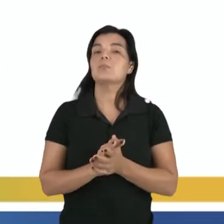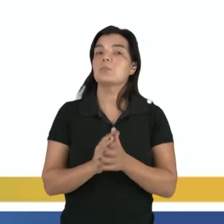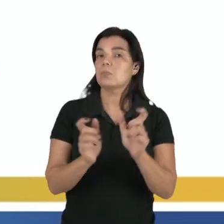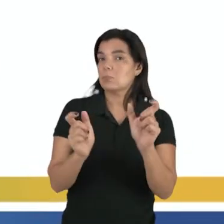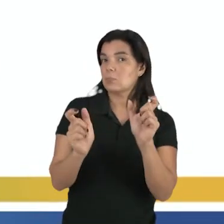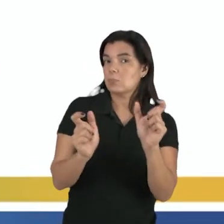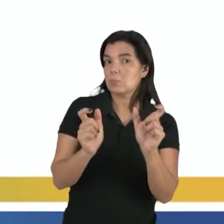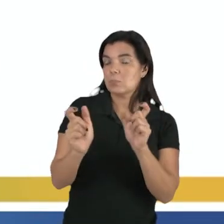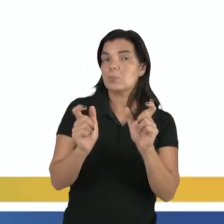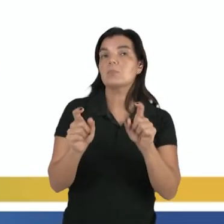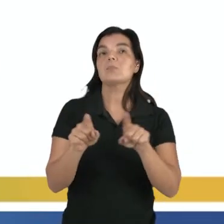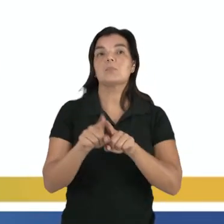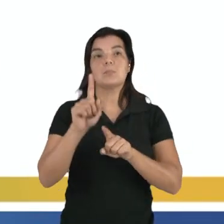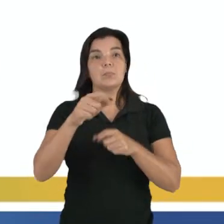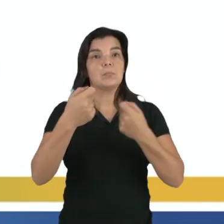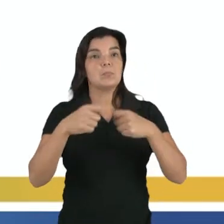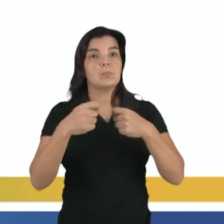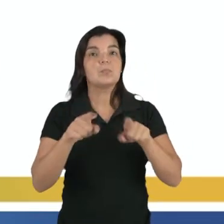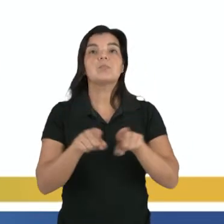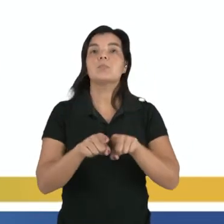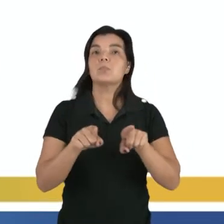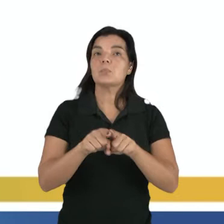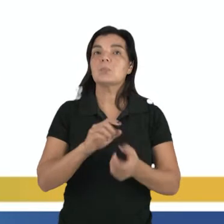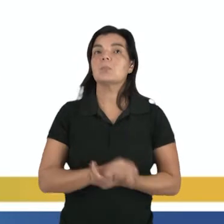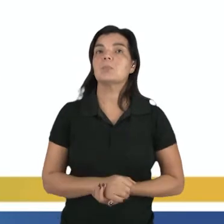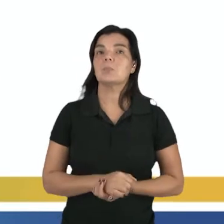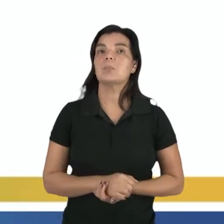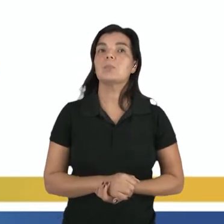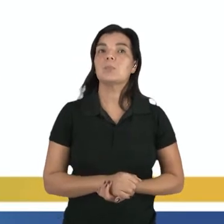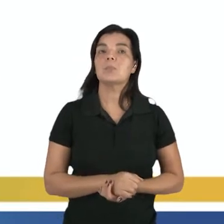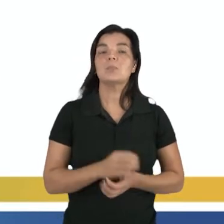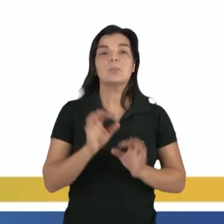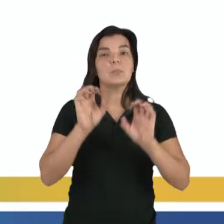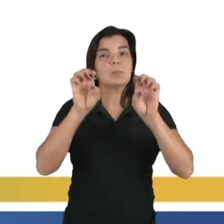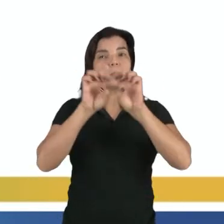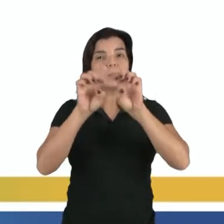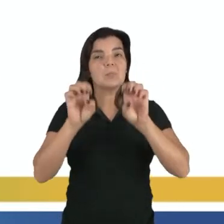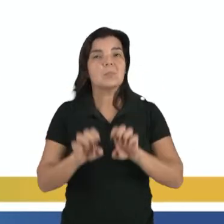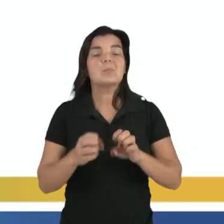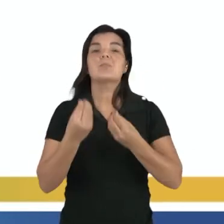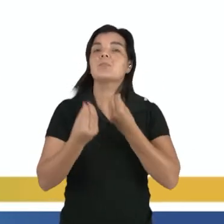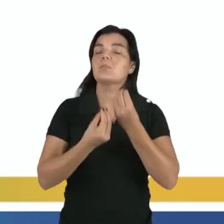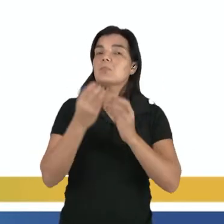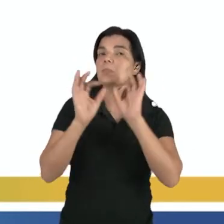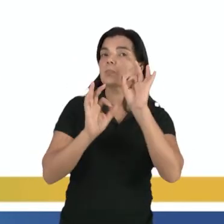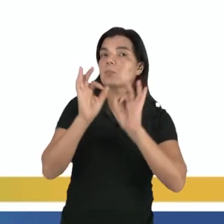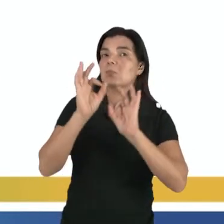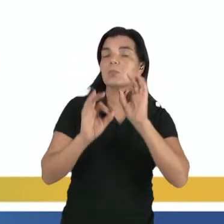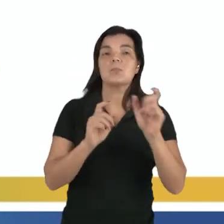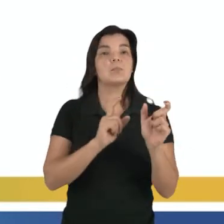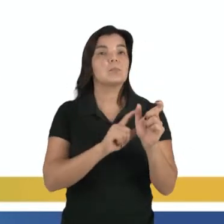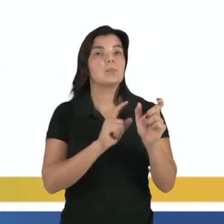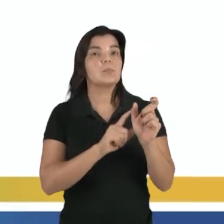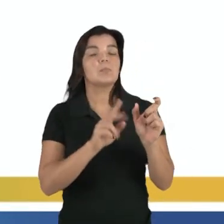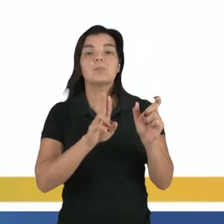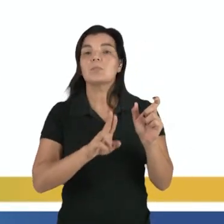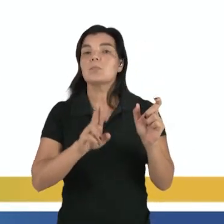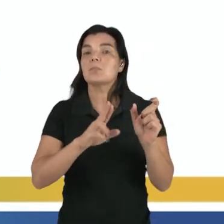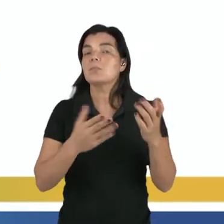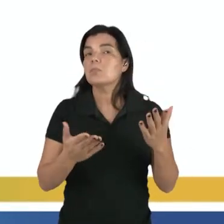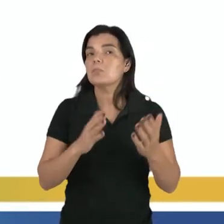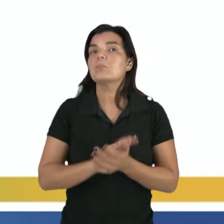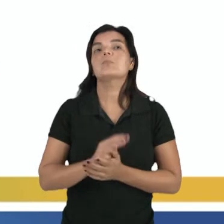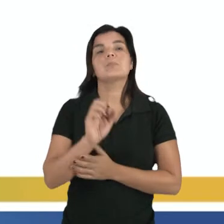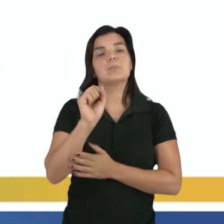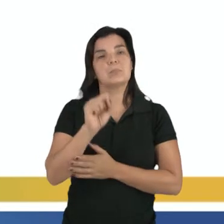seus conectivos, é preciso você prestar atenção na sua estruturação, como você está organizando, que palavras você